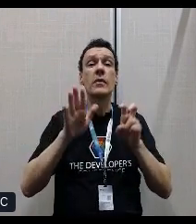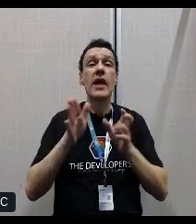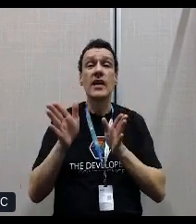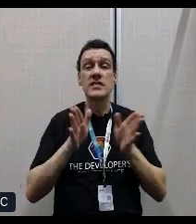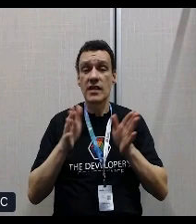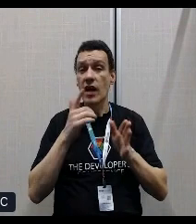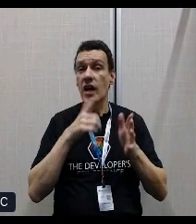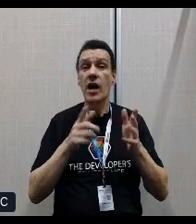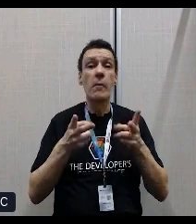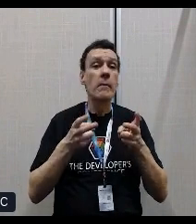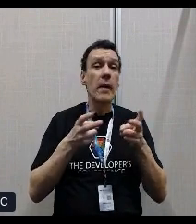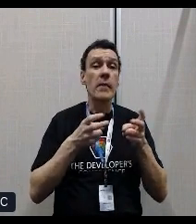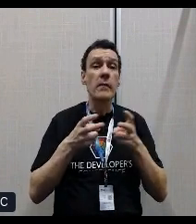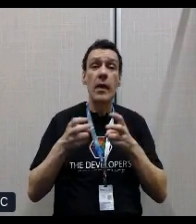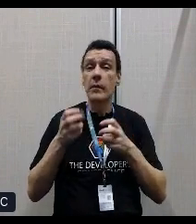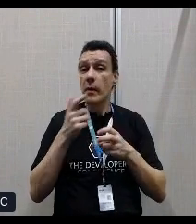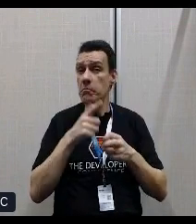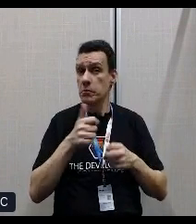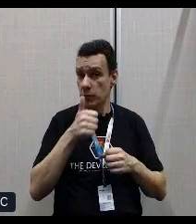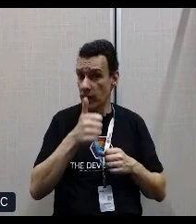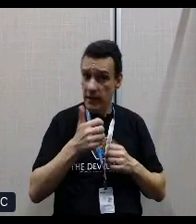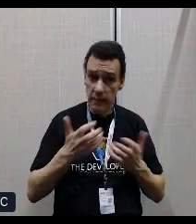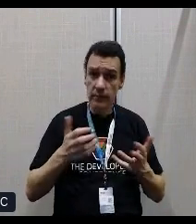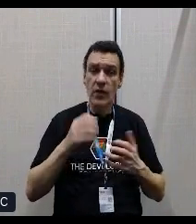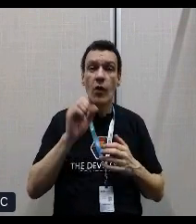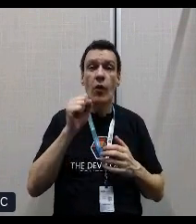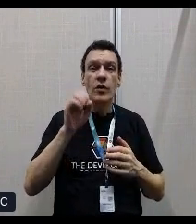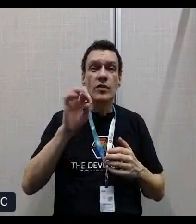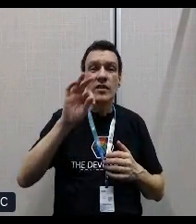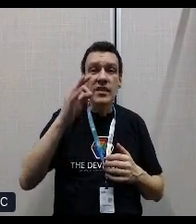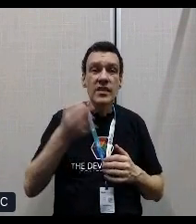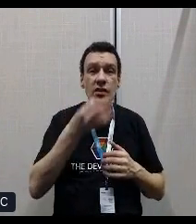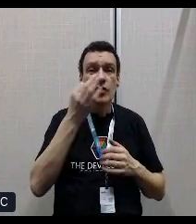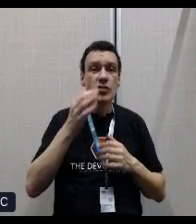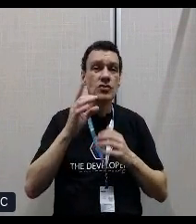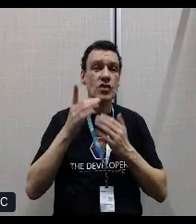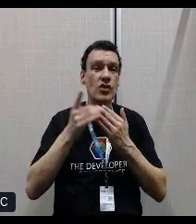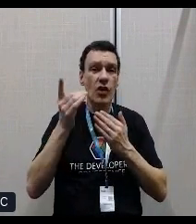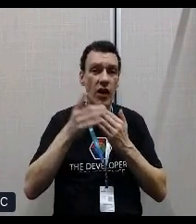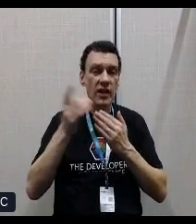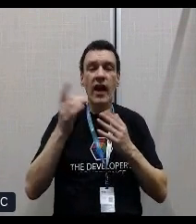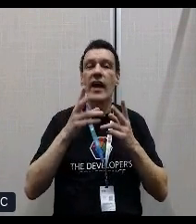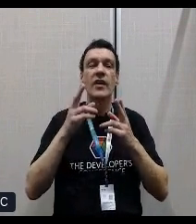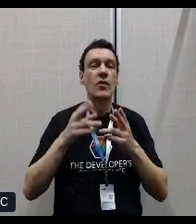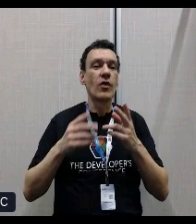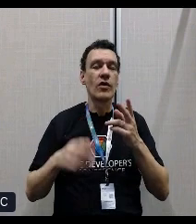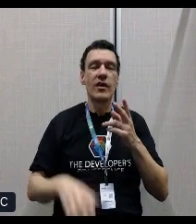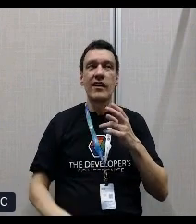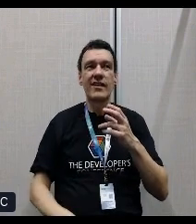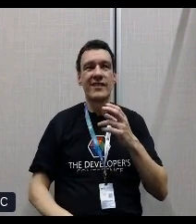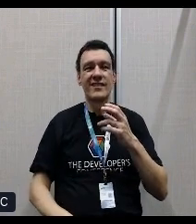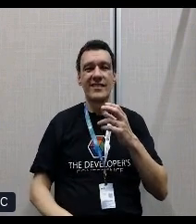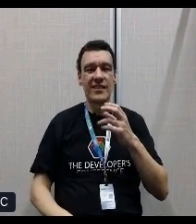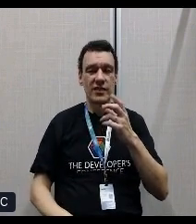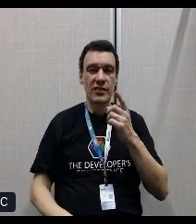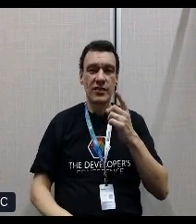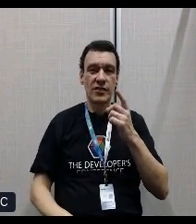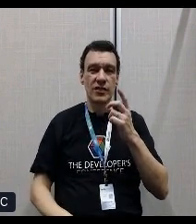Né? E 8 trilhões de dólares equivalem a 2 trilhões de McLanche Feliz, e 2 trilhões de McLanche Feliz